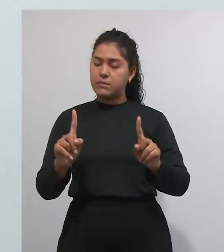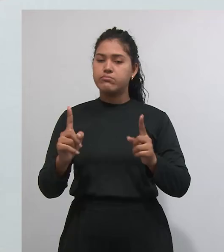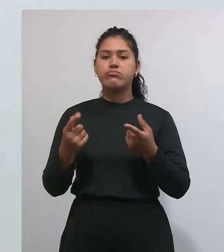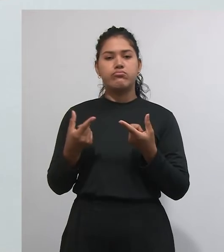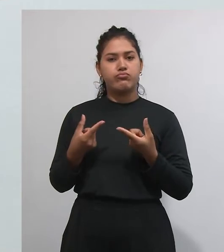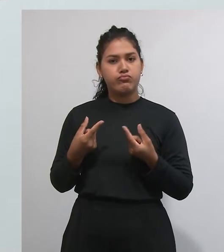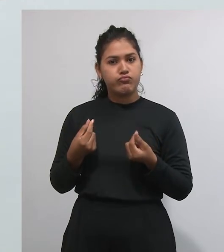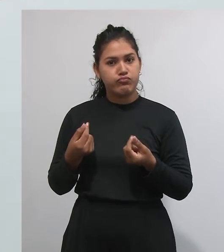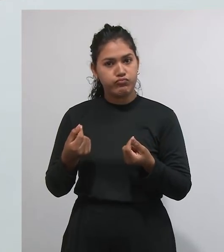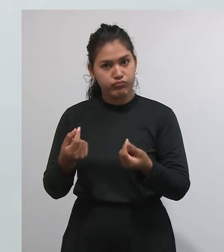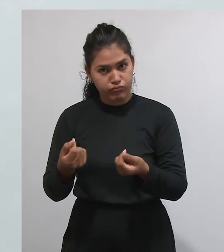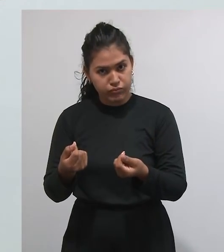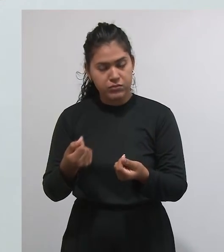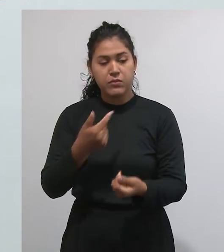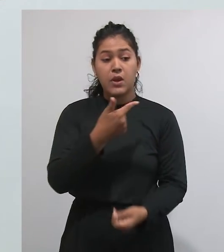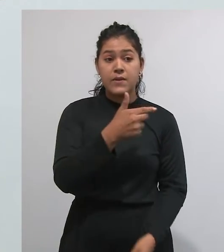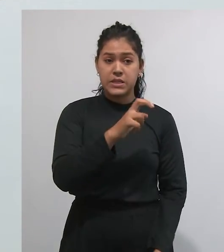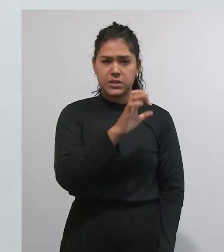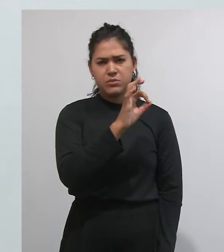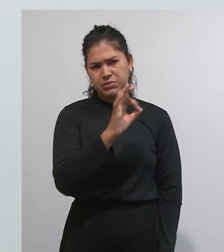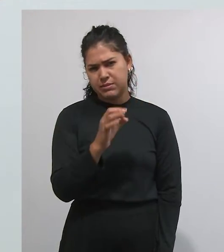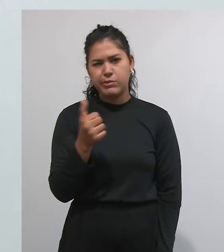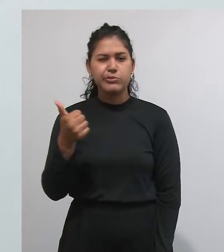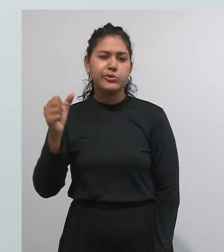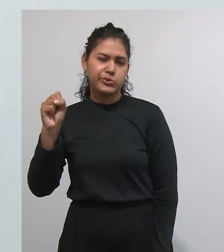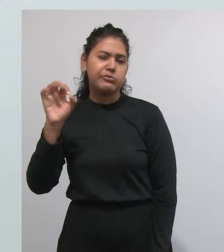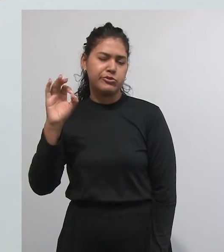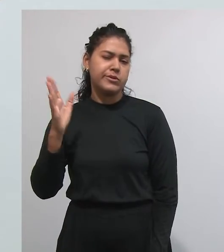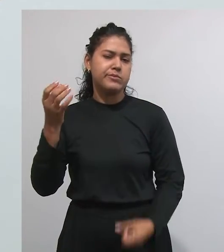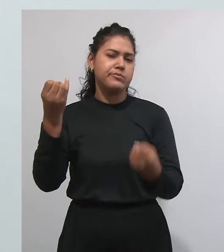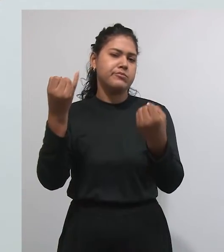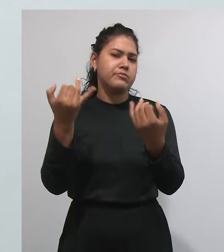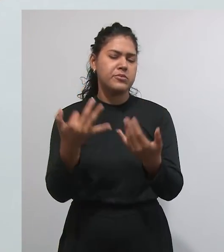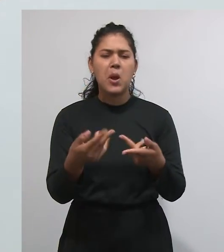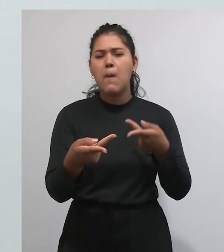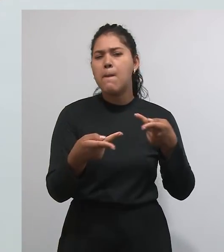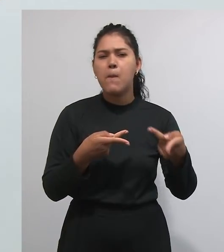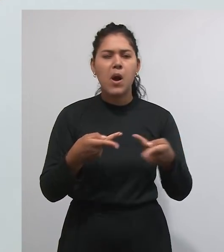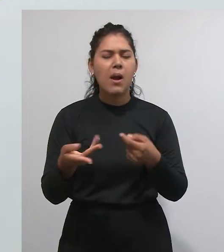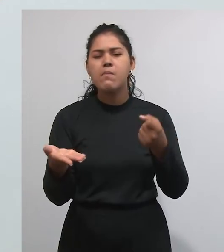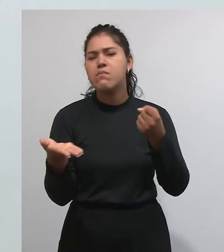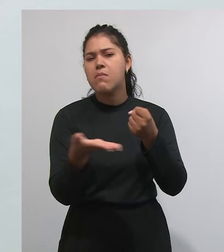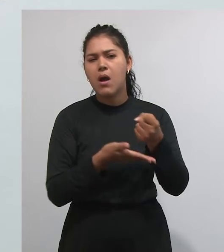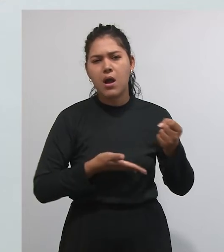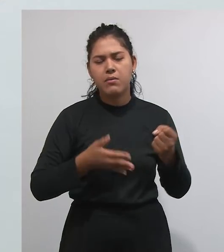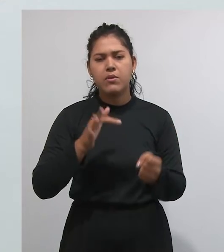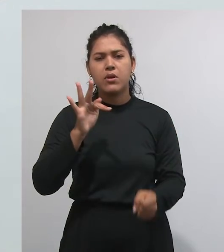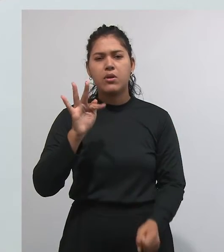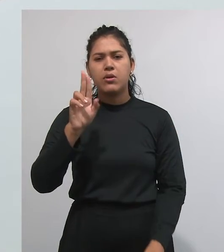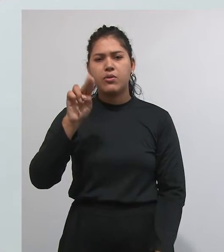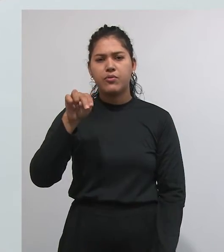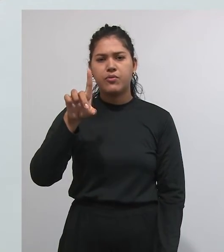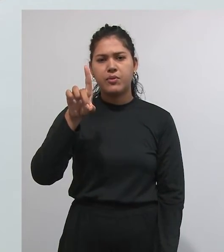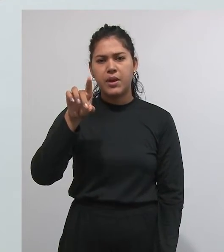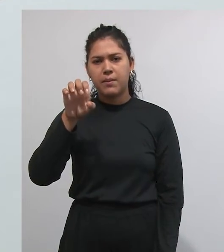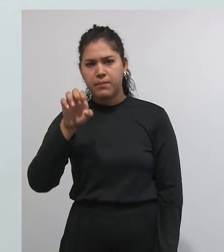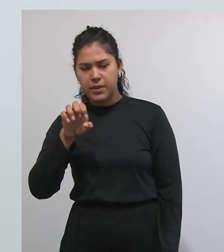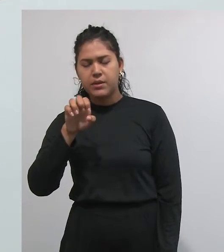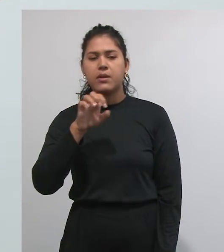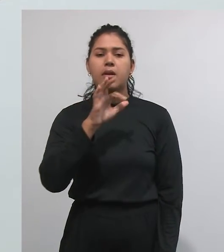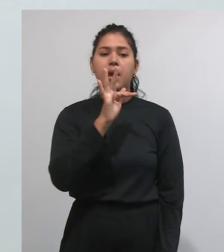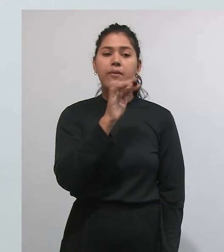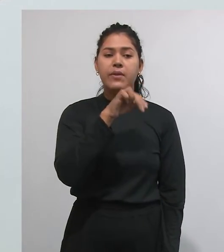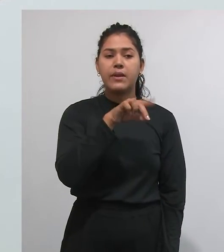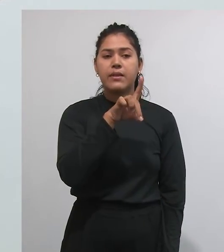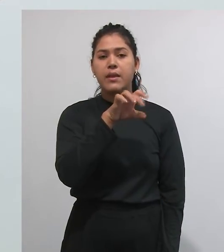garantias de investimento dos 25% e dos 18% em programas de base, como o Fundeb e o